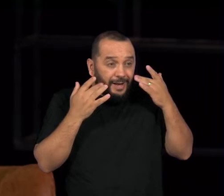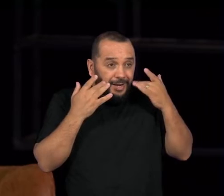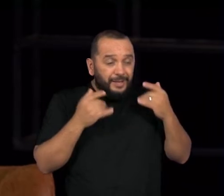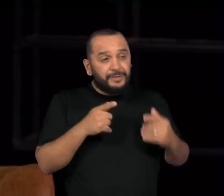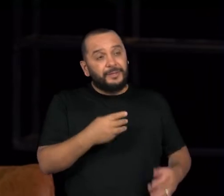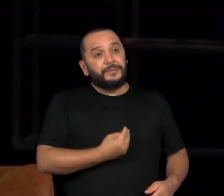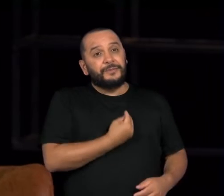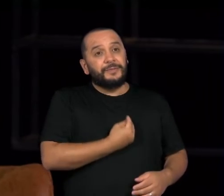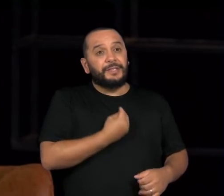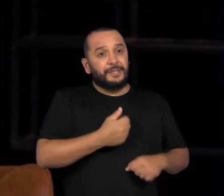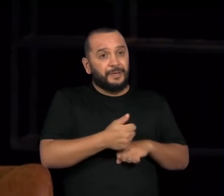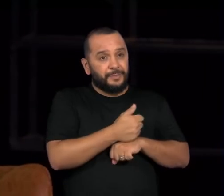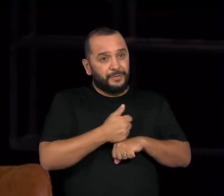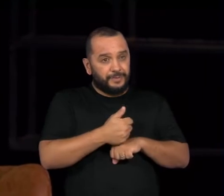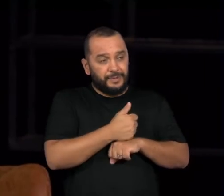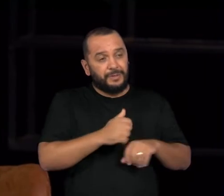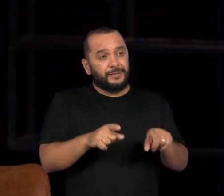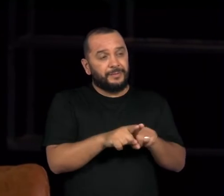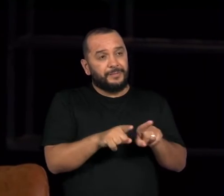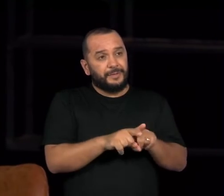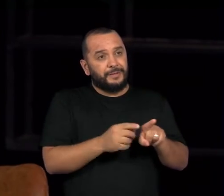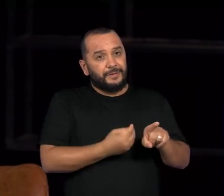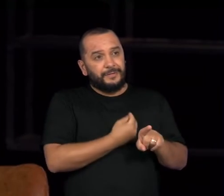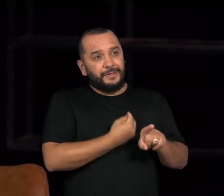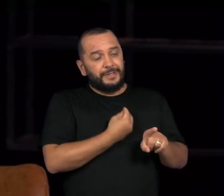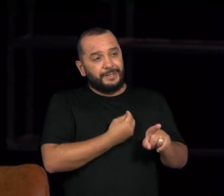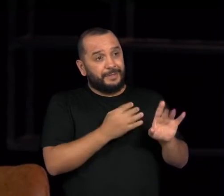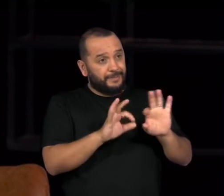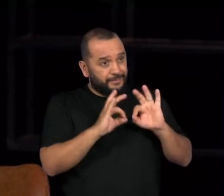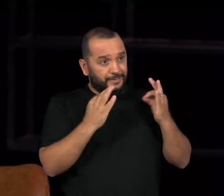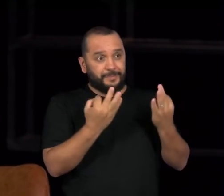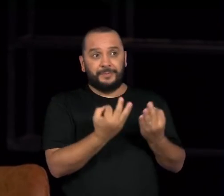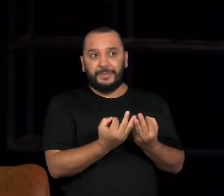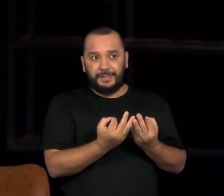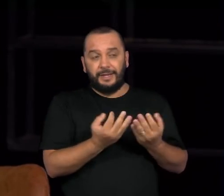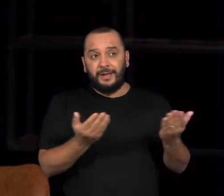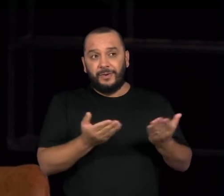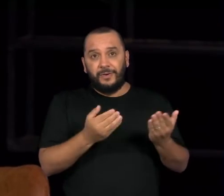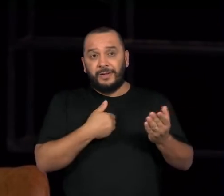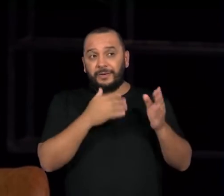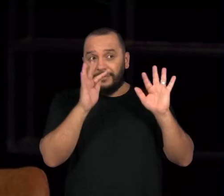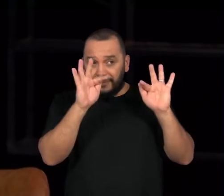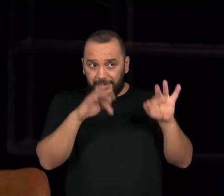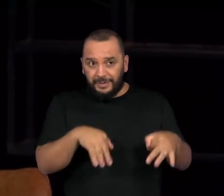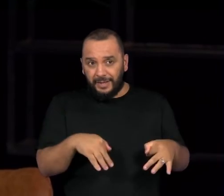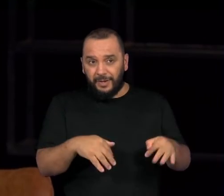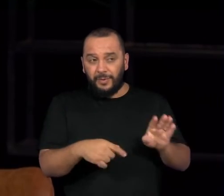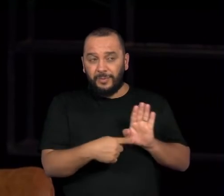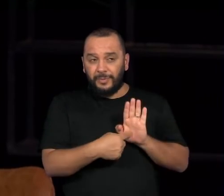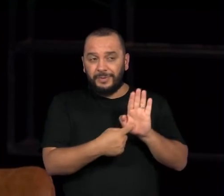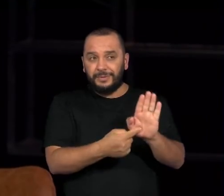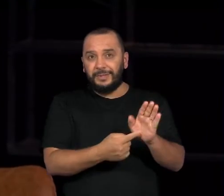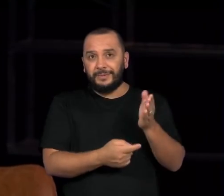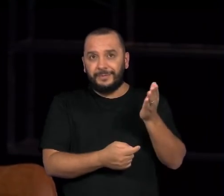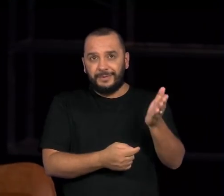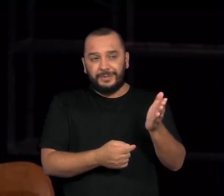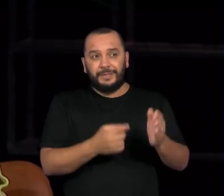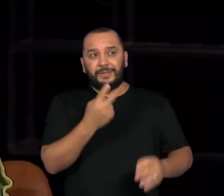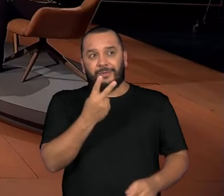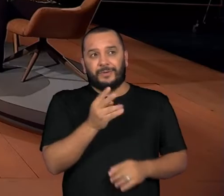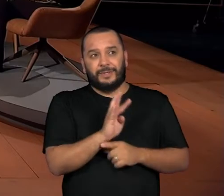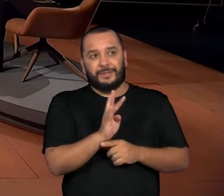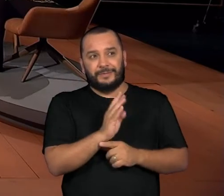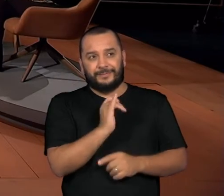vida profissional quanto na familiar. Então, Isso. a gente reservou esse finalzinho de programa para te mostrar esses 2